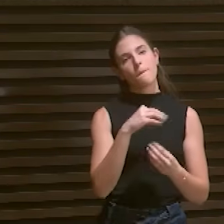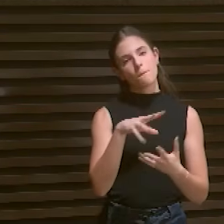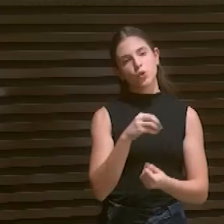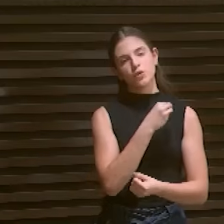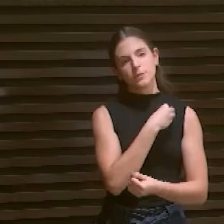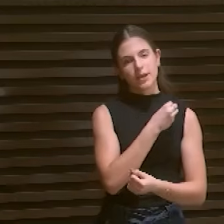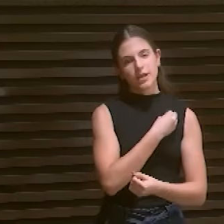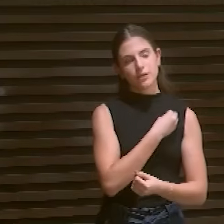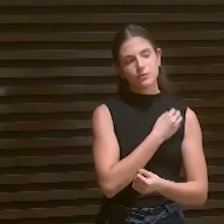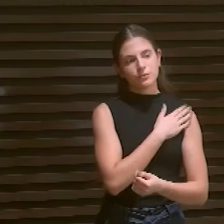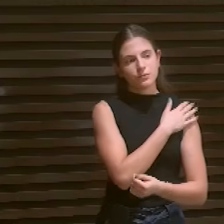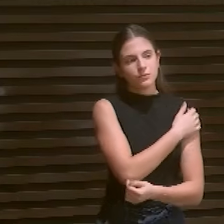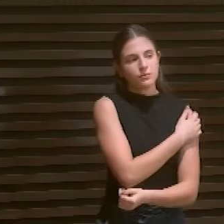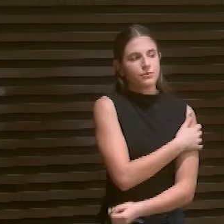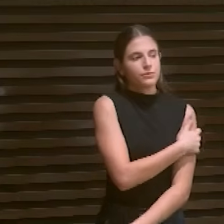oração de Jesus.